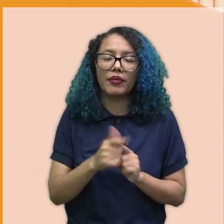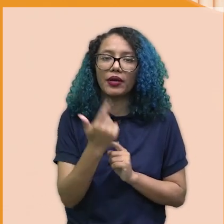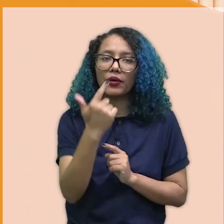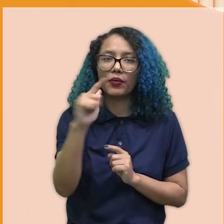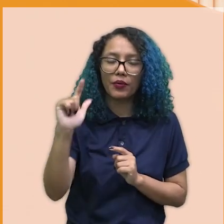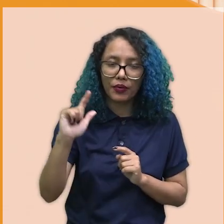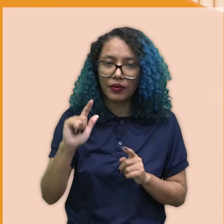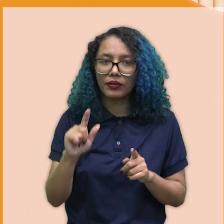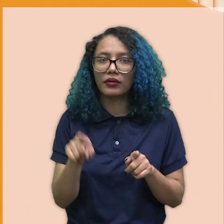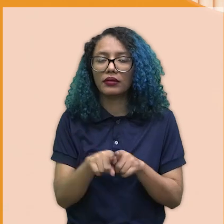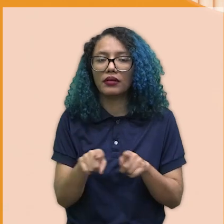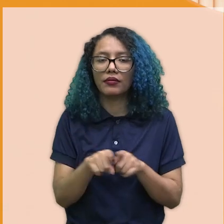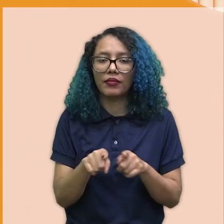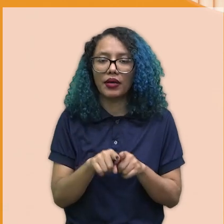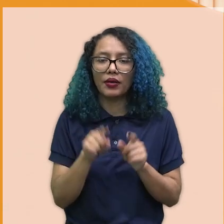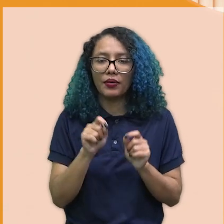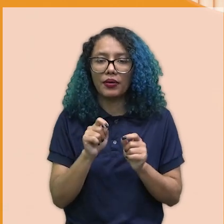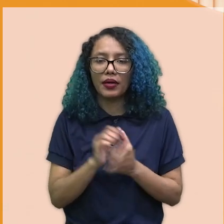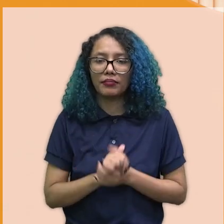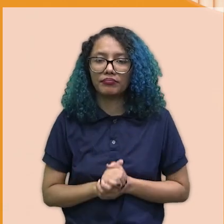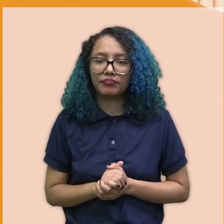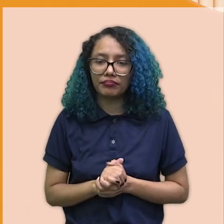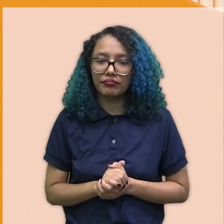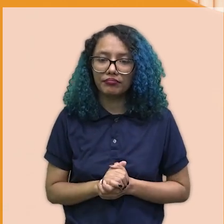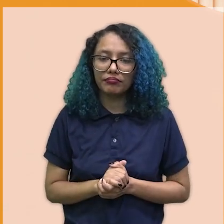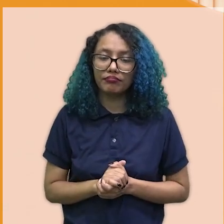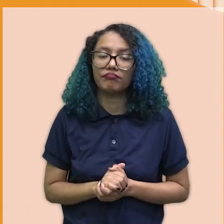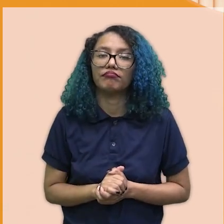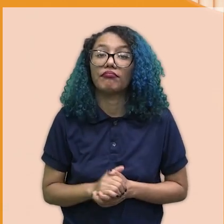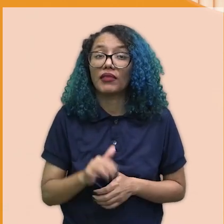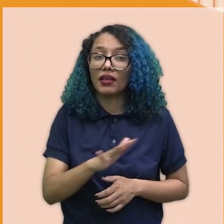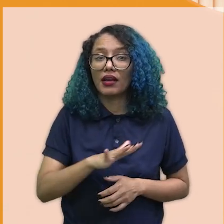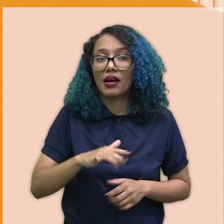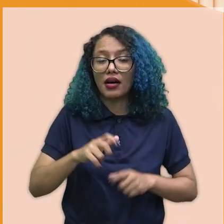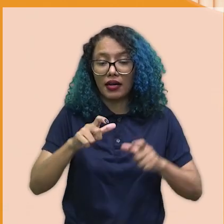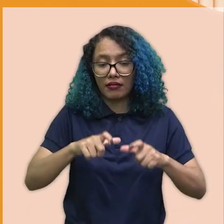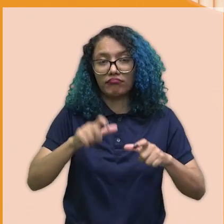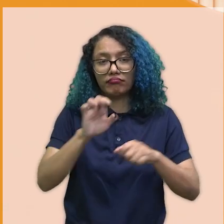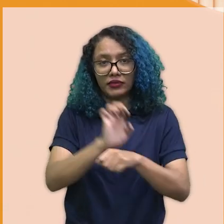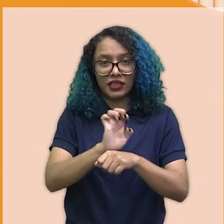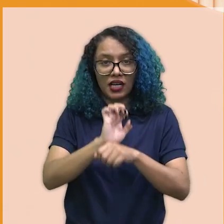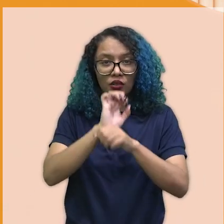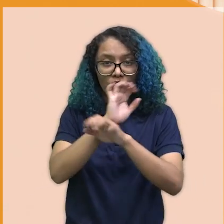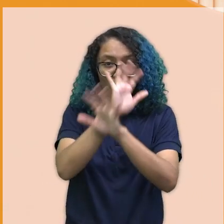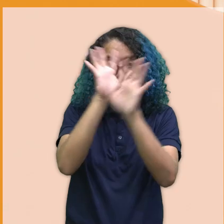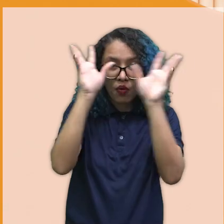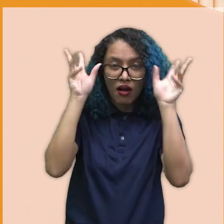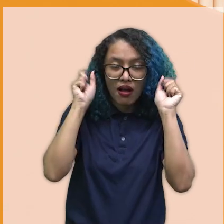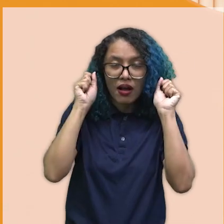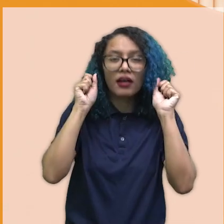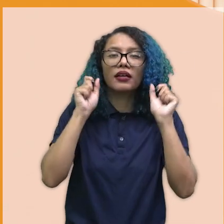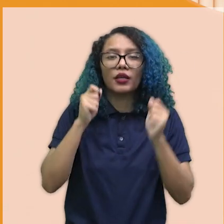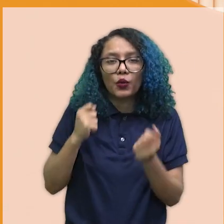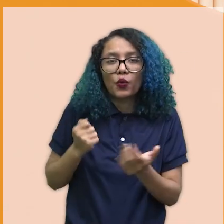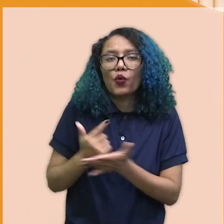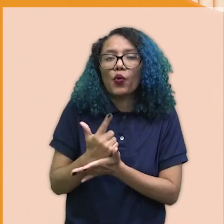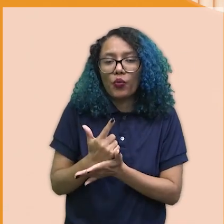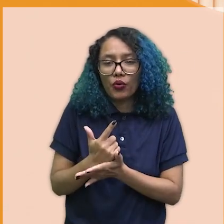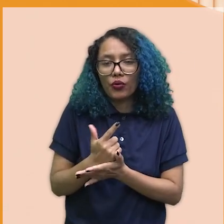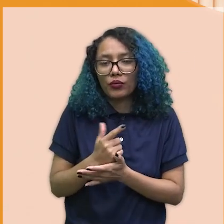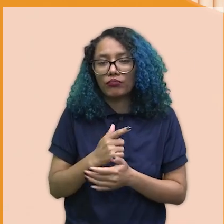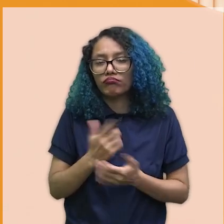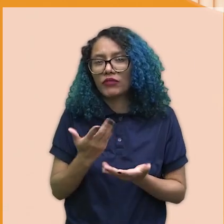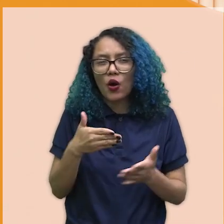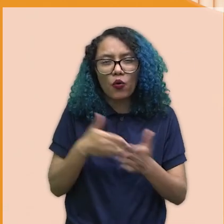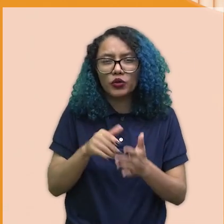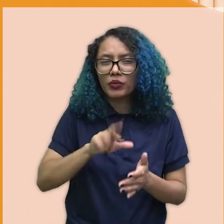é a questão da compra do território da região onde hoje está o estado do Acre. Foi não a última, mas foi a mudança